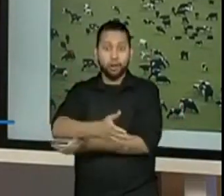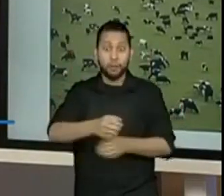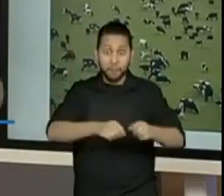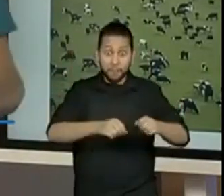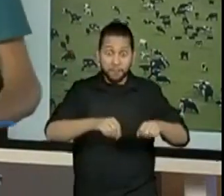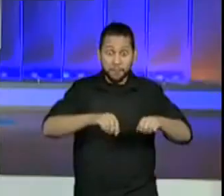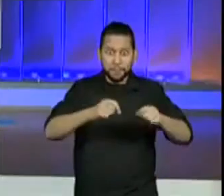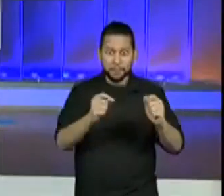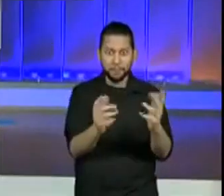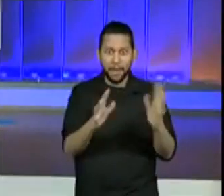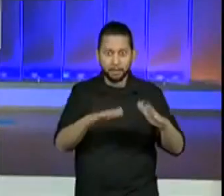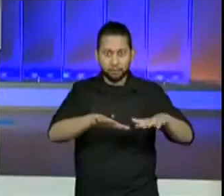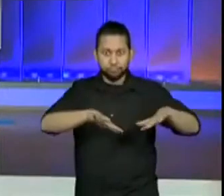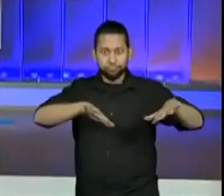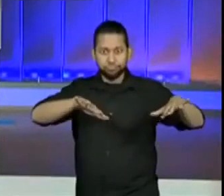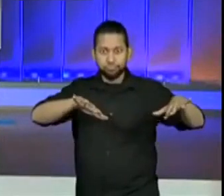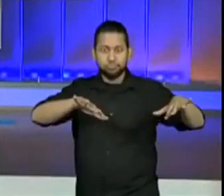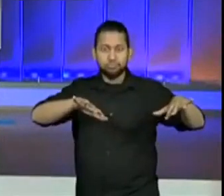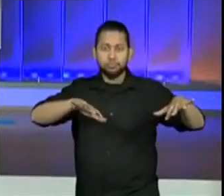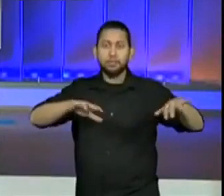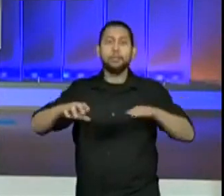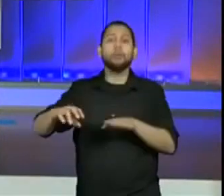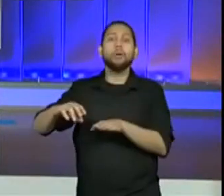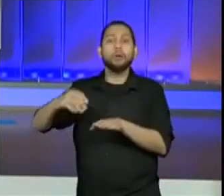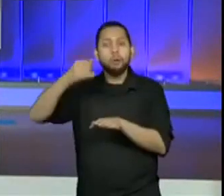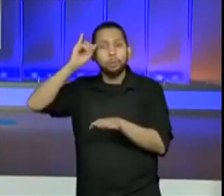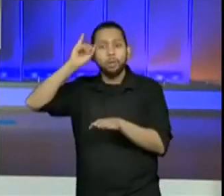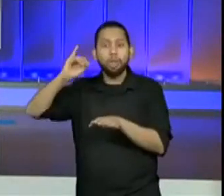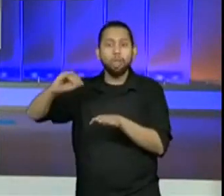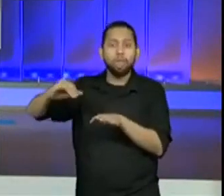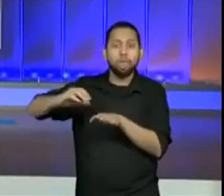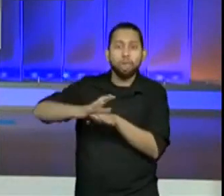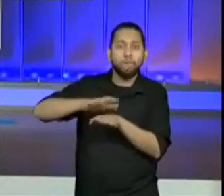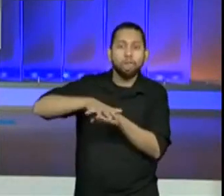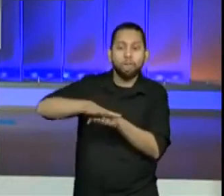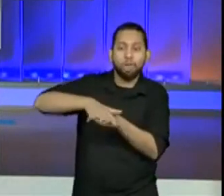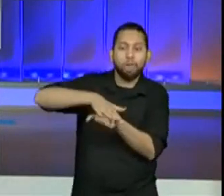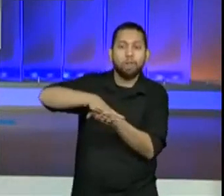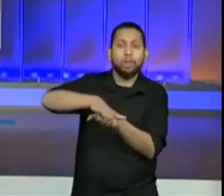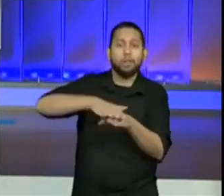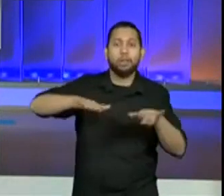maneira? De maneira abundante, viçosa. Então,